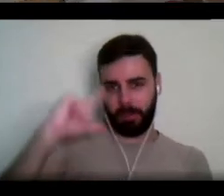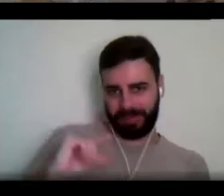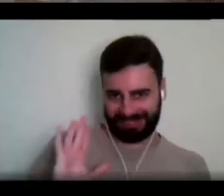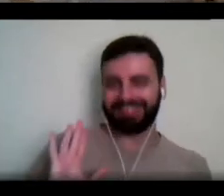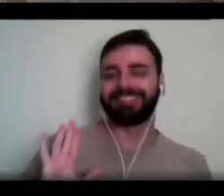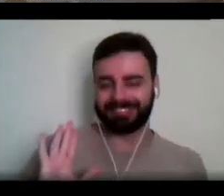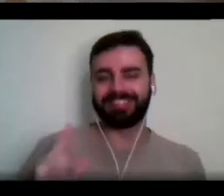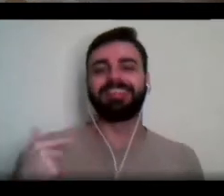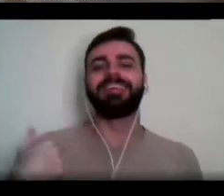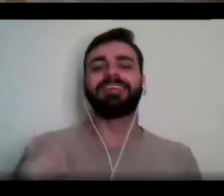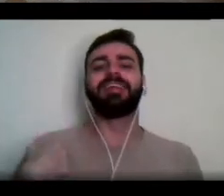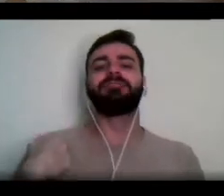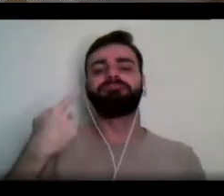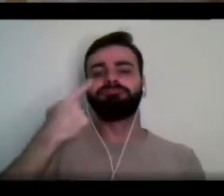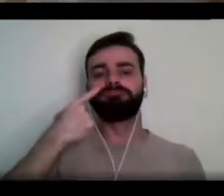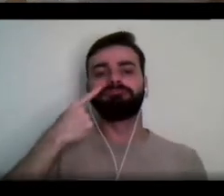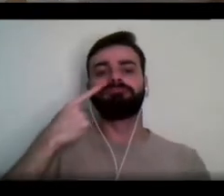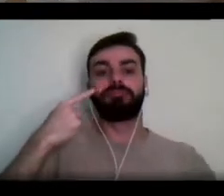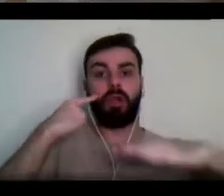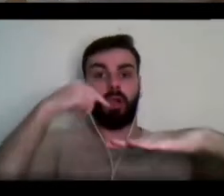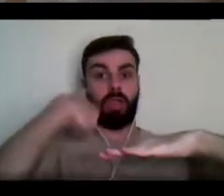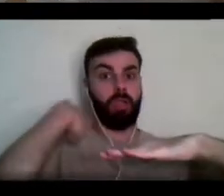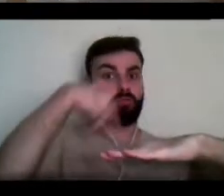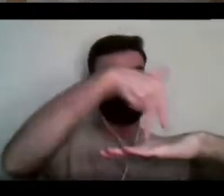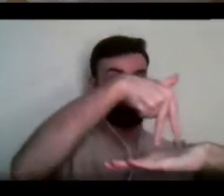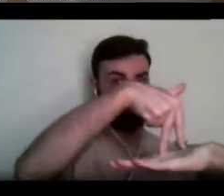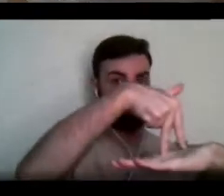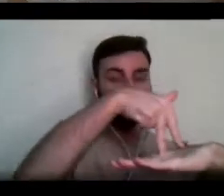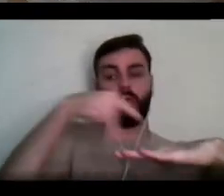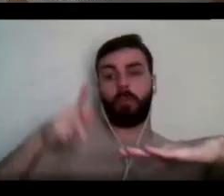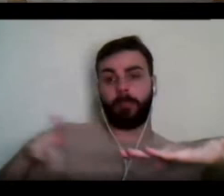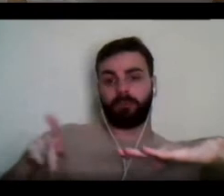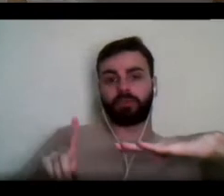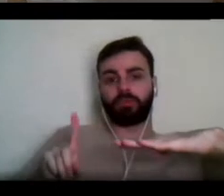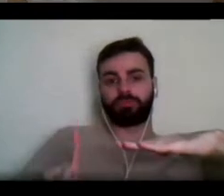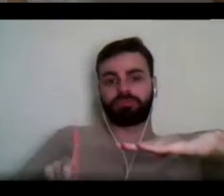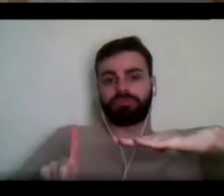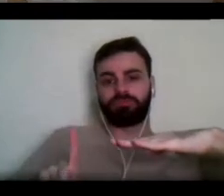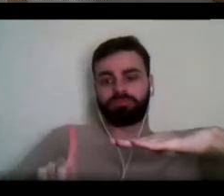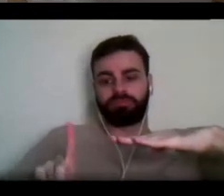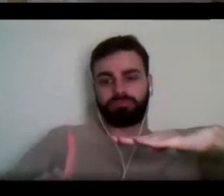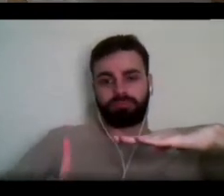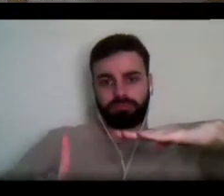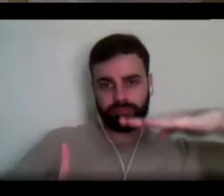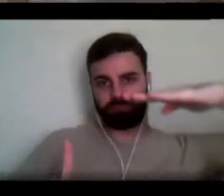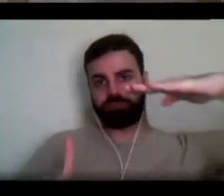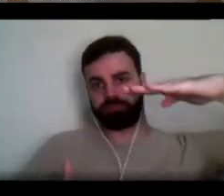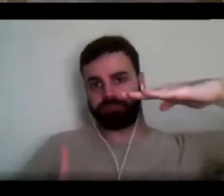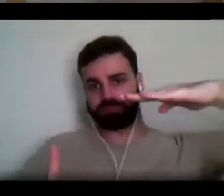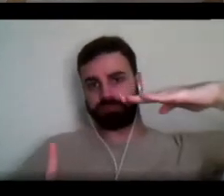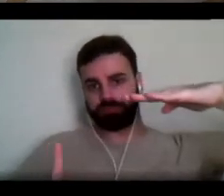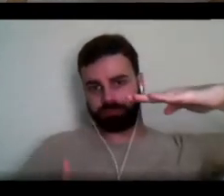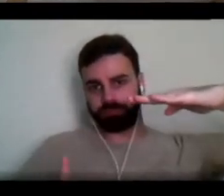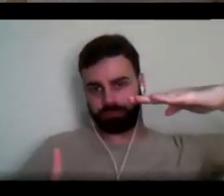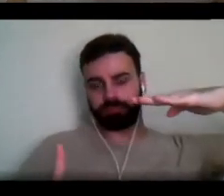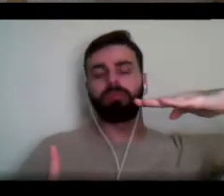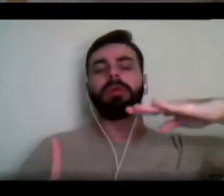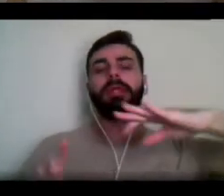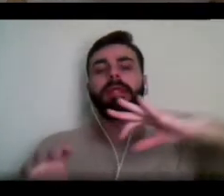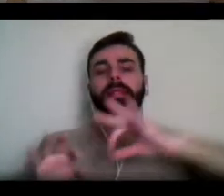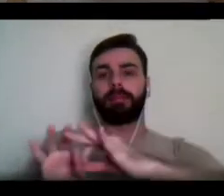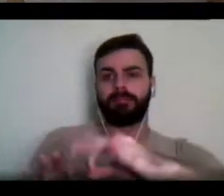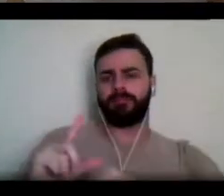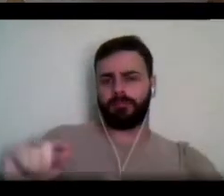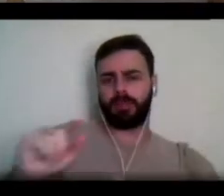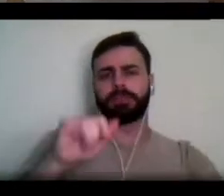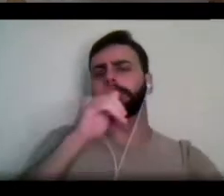eu, está caminhando próximo do edifício com uma velocidade constante de 1,20 metros